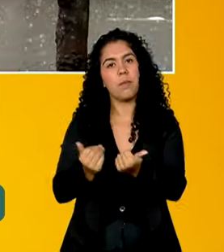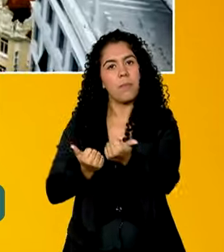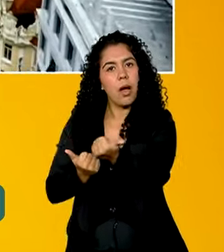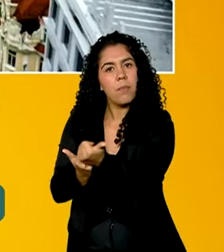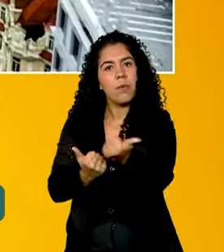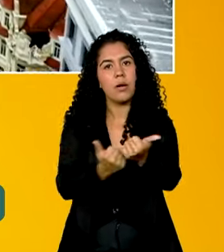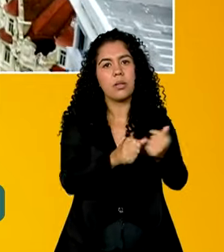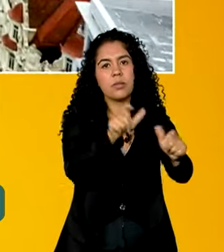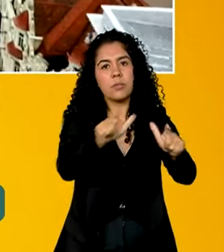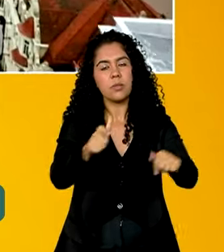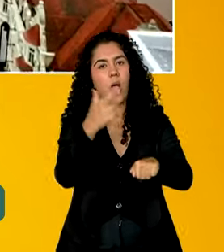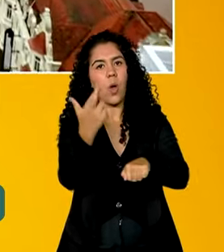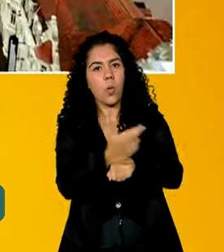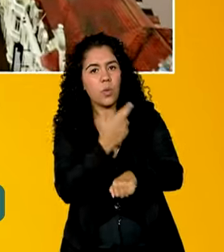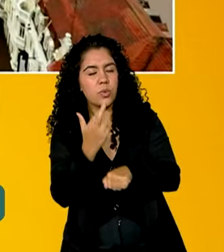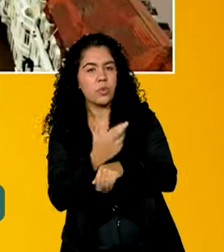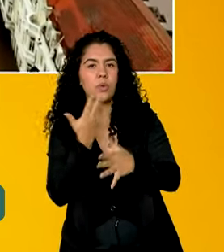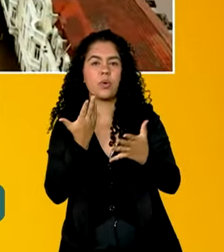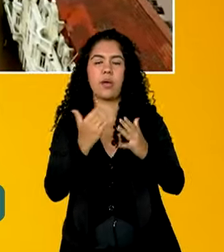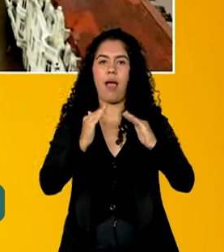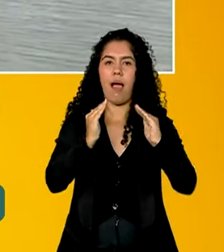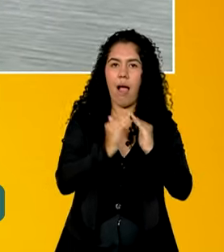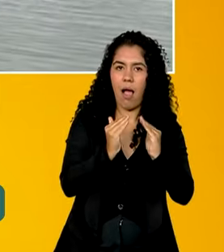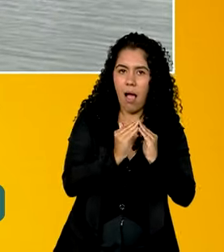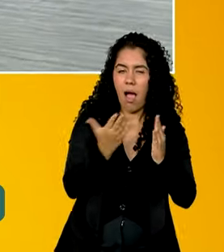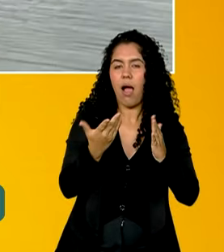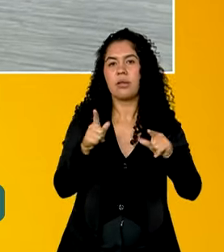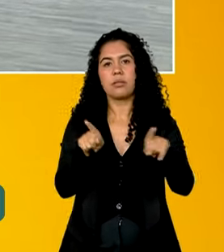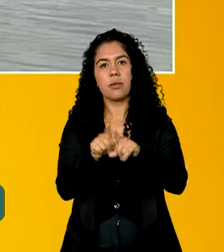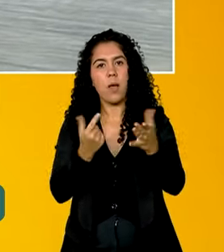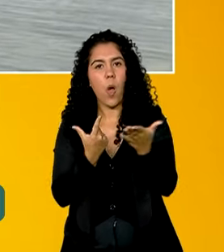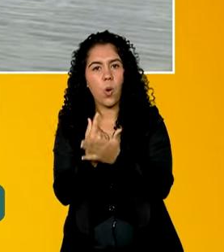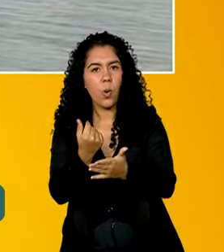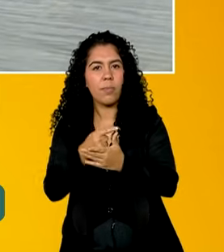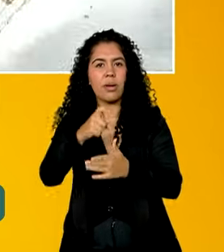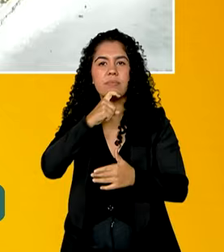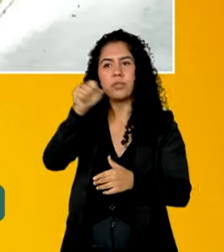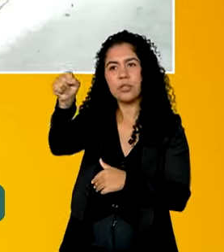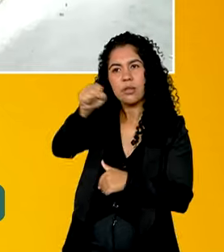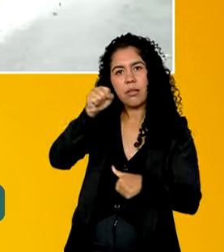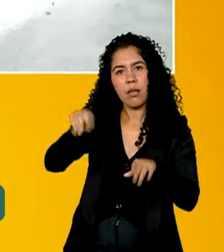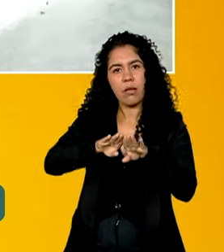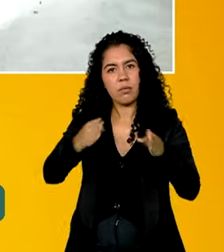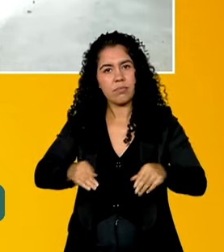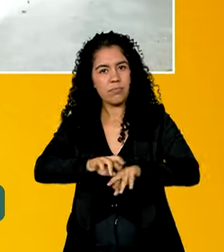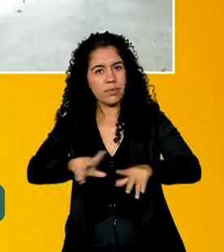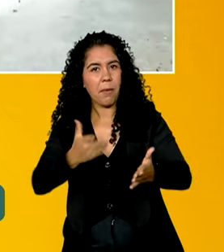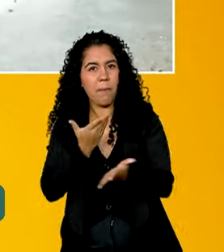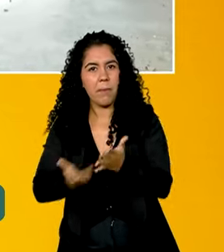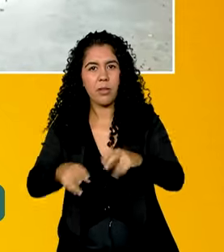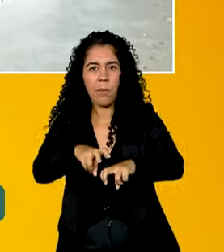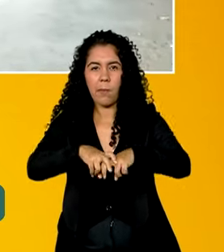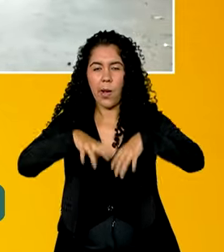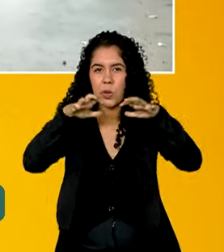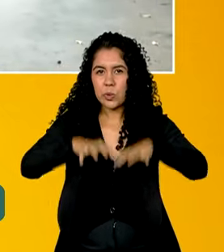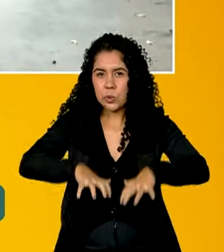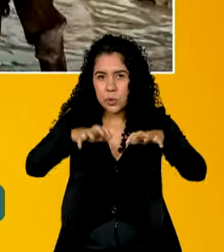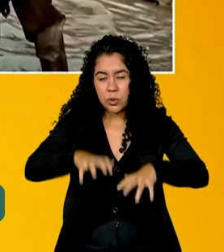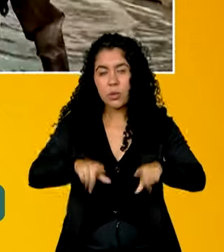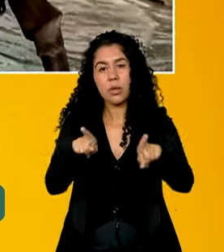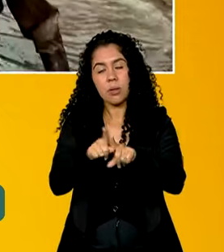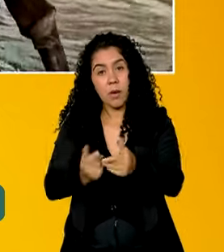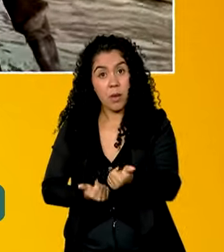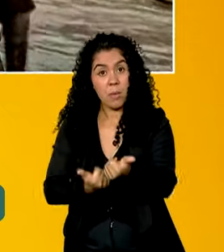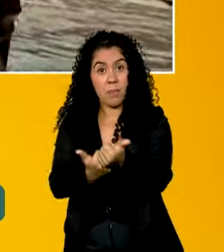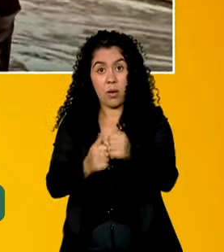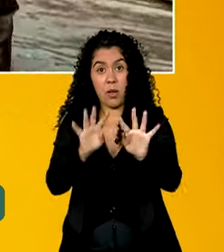pessoas a reconstruírem suas casas, a comprarem bens que foram perdidos durante as enchentes. E para ajudar as famílias gaúchas